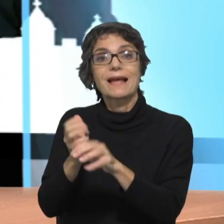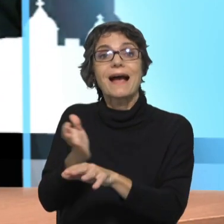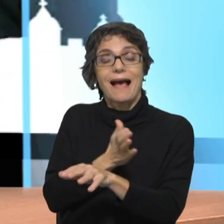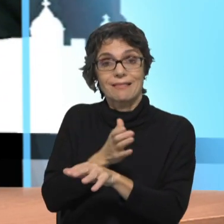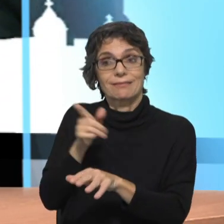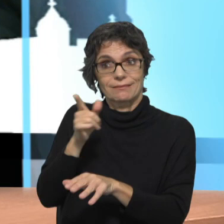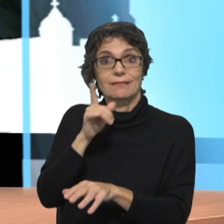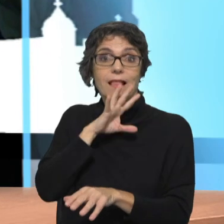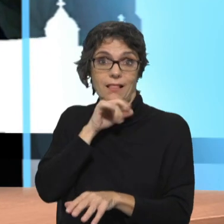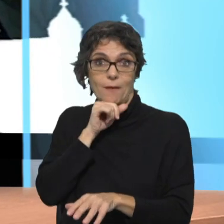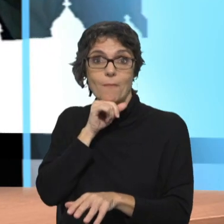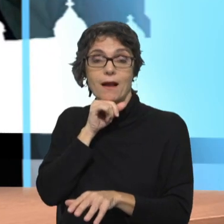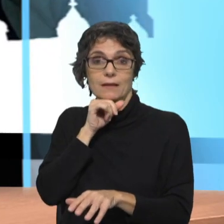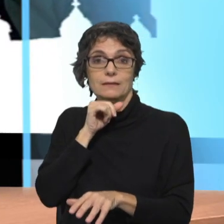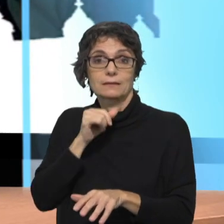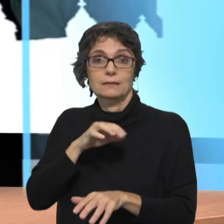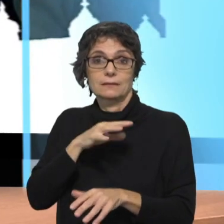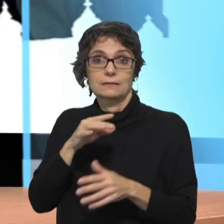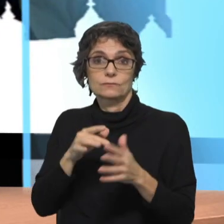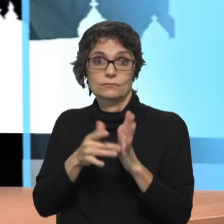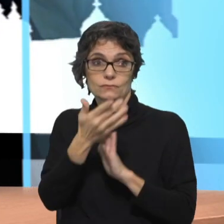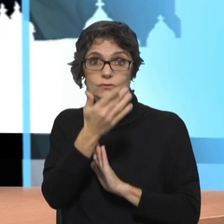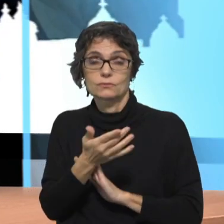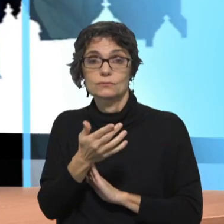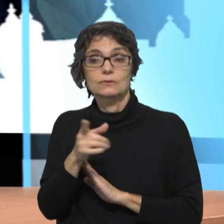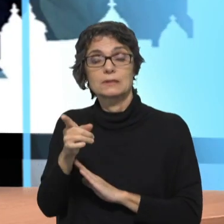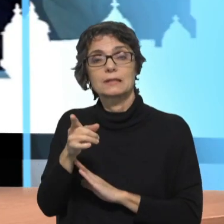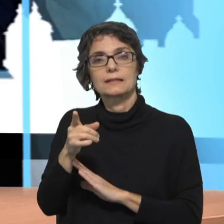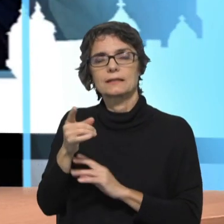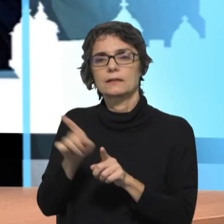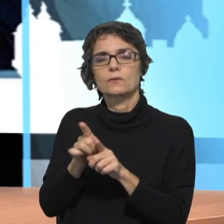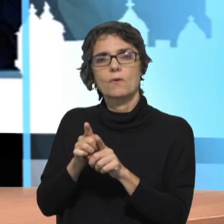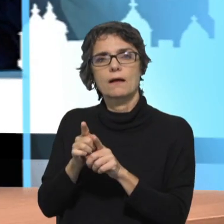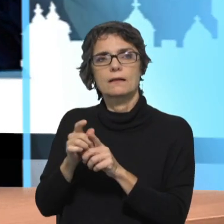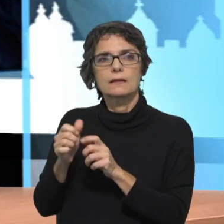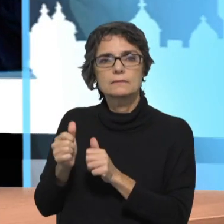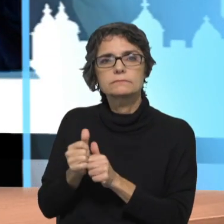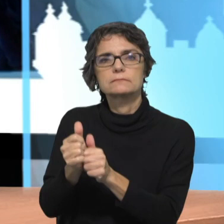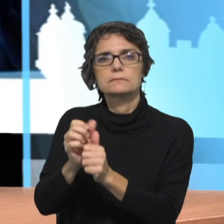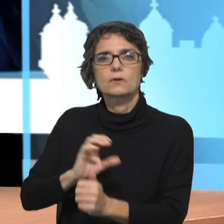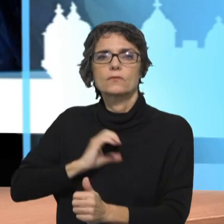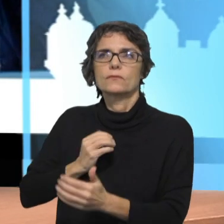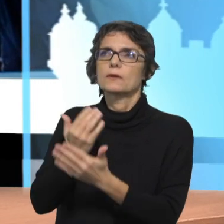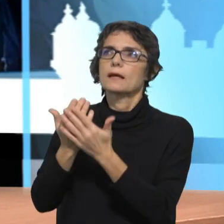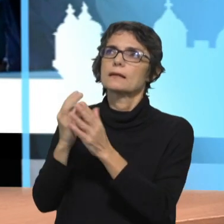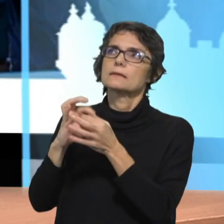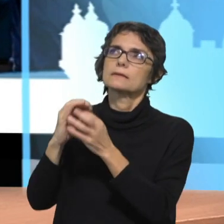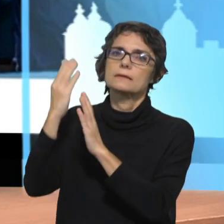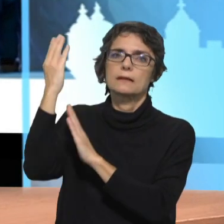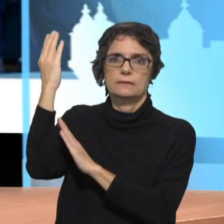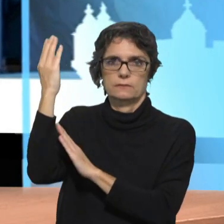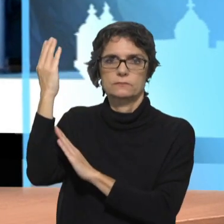Jesus, Nossa Senhora é aqui apresentada como aquela discípula que, pela confiança e pela liberdade, dá o seu